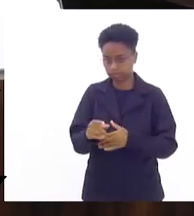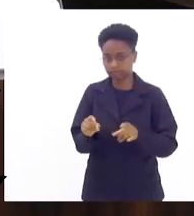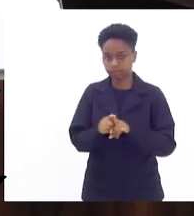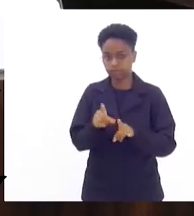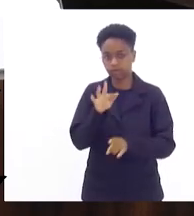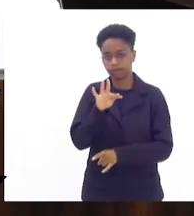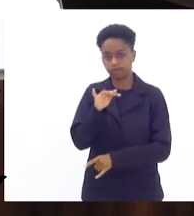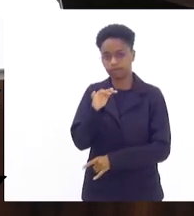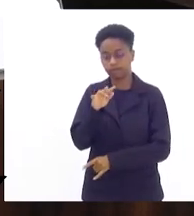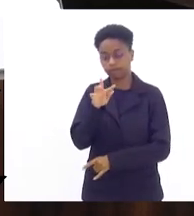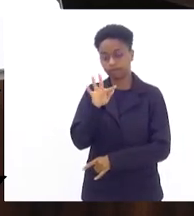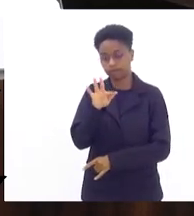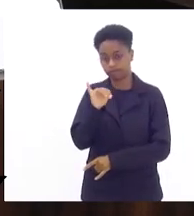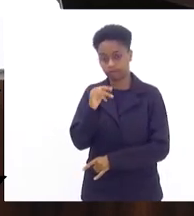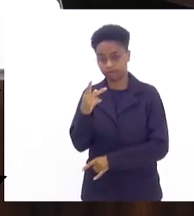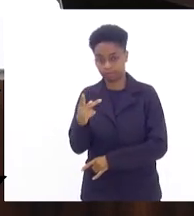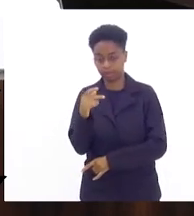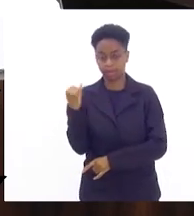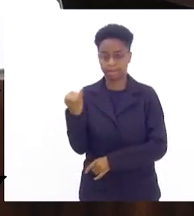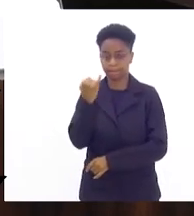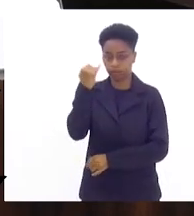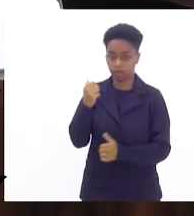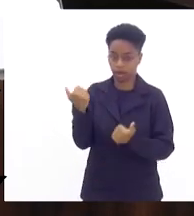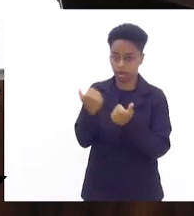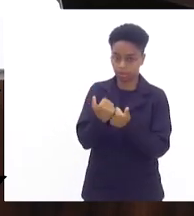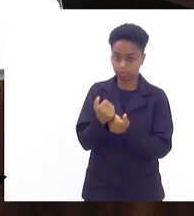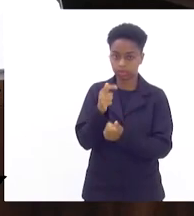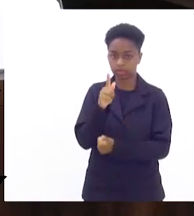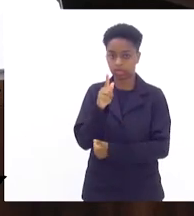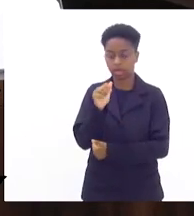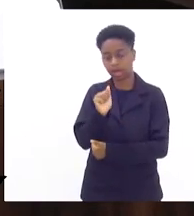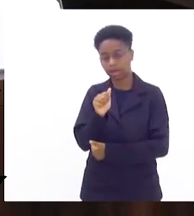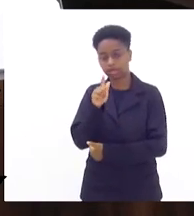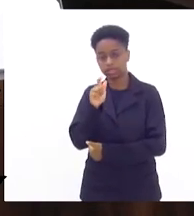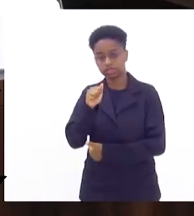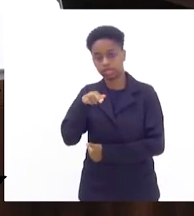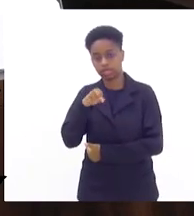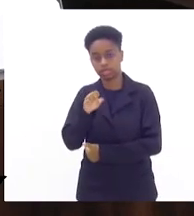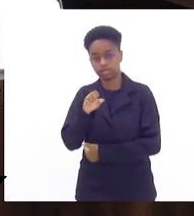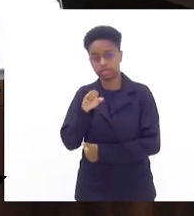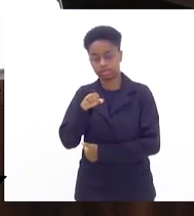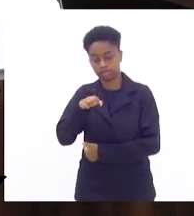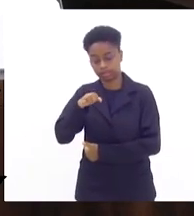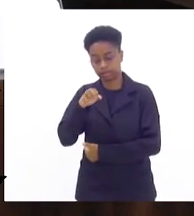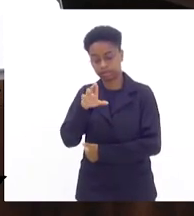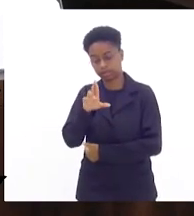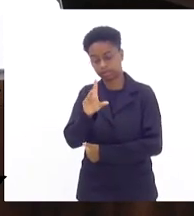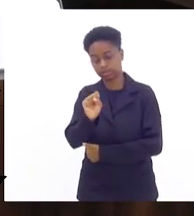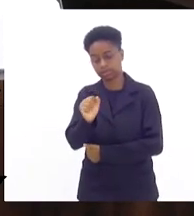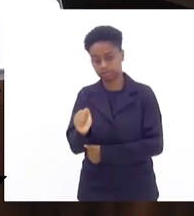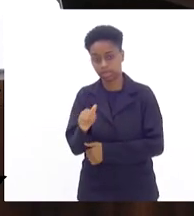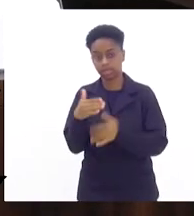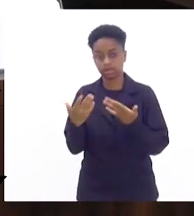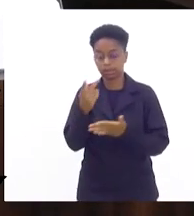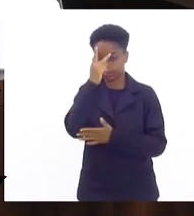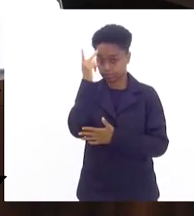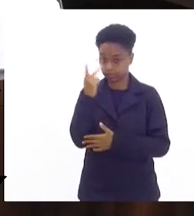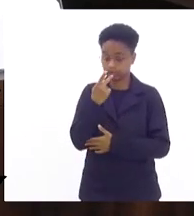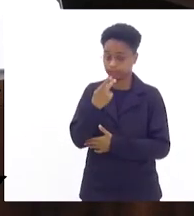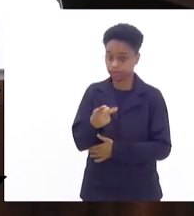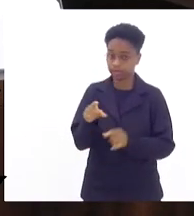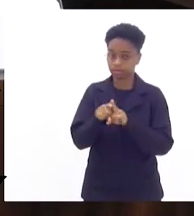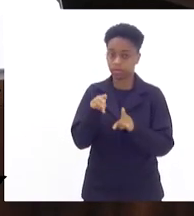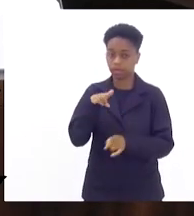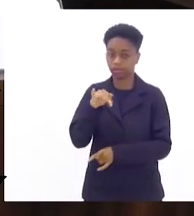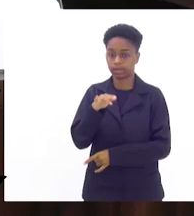tem um papel importantíssimo de apoio à Genersa. Então, quando as pessoas falam, e aí o Miguel,